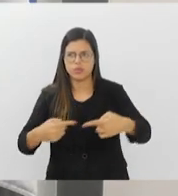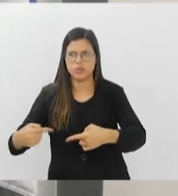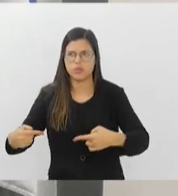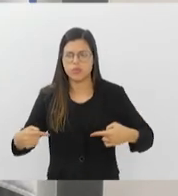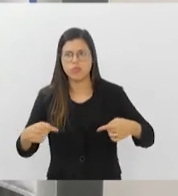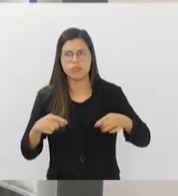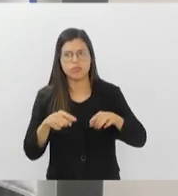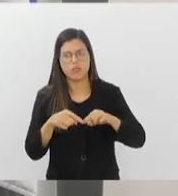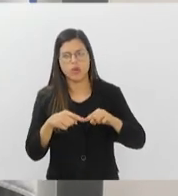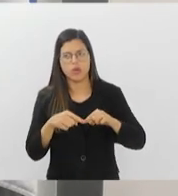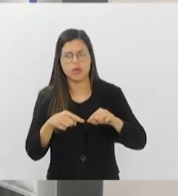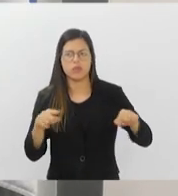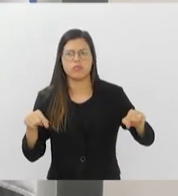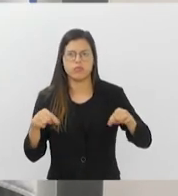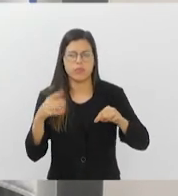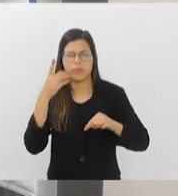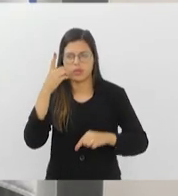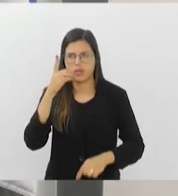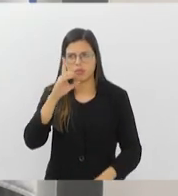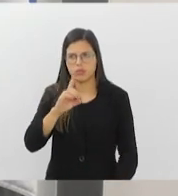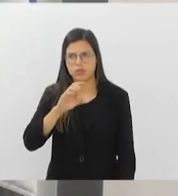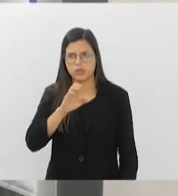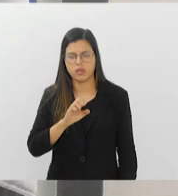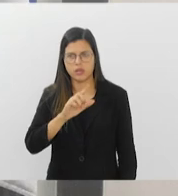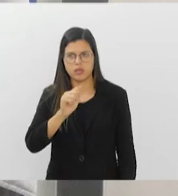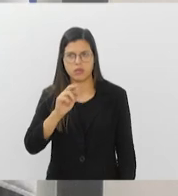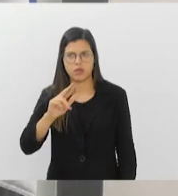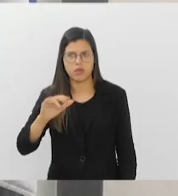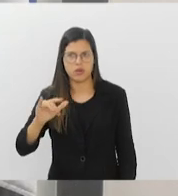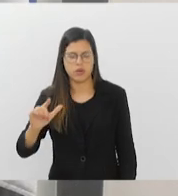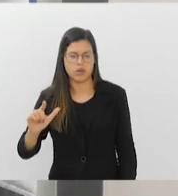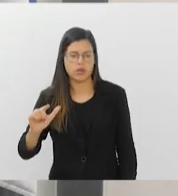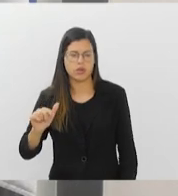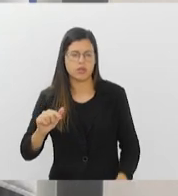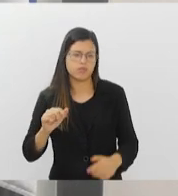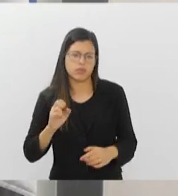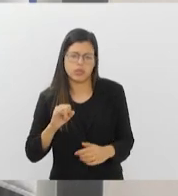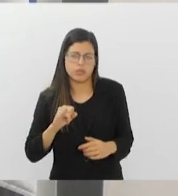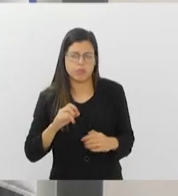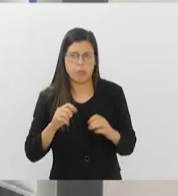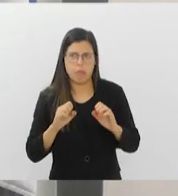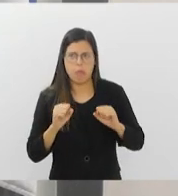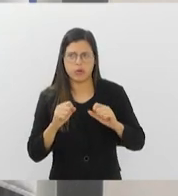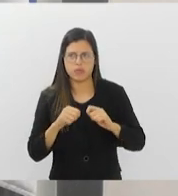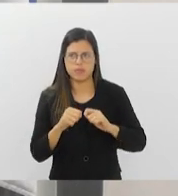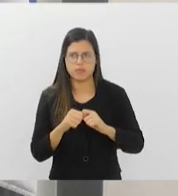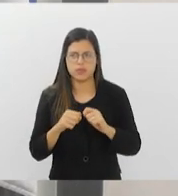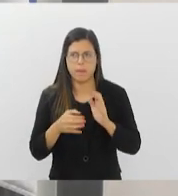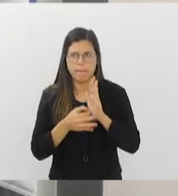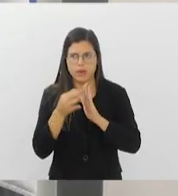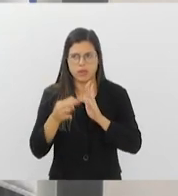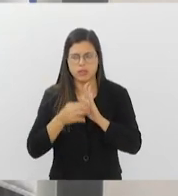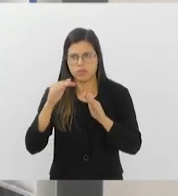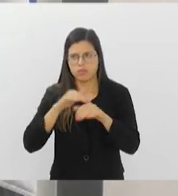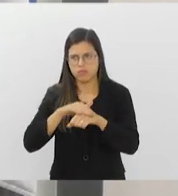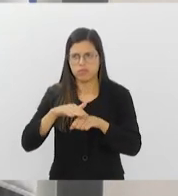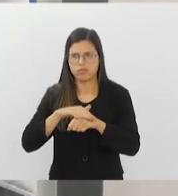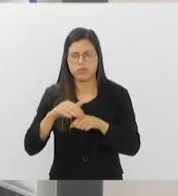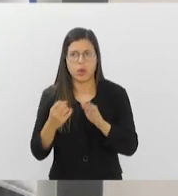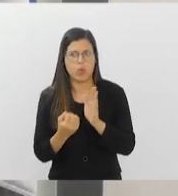deputado Delaroli, se a gente pode fazer um parecer. Conversei ontem com os autores das emendas, se a gente